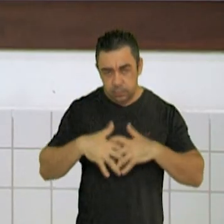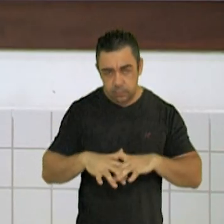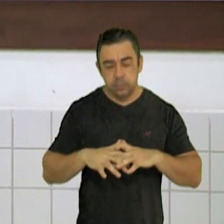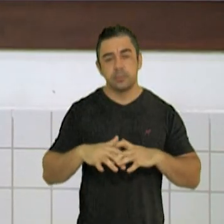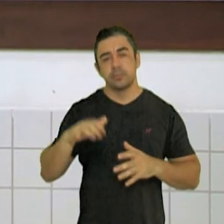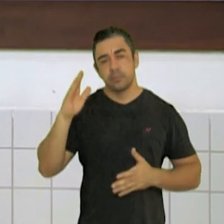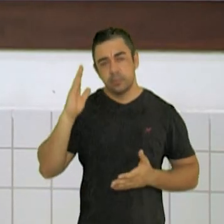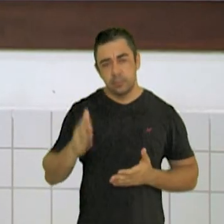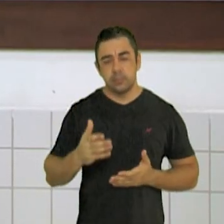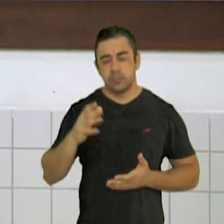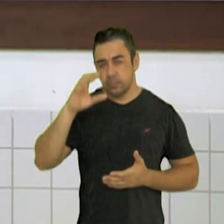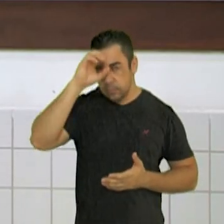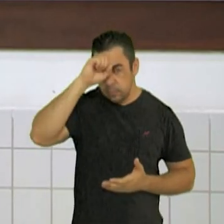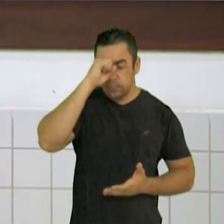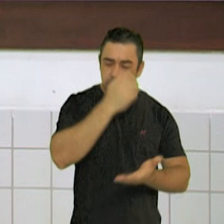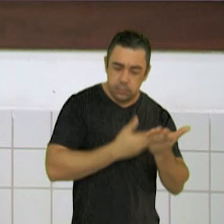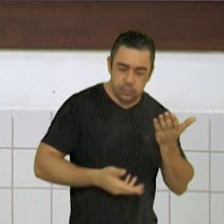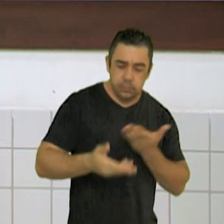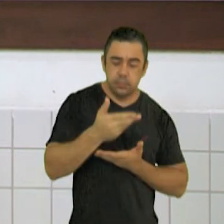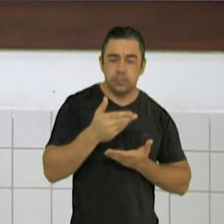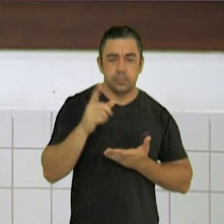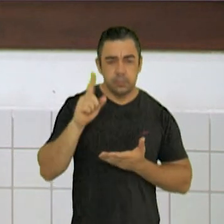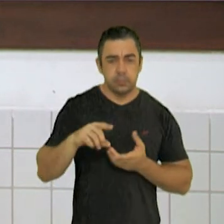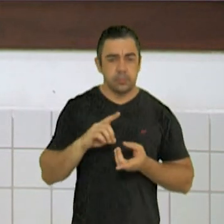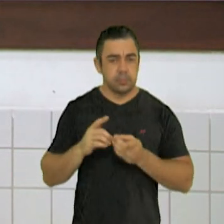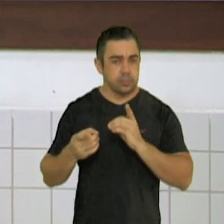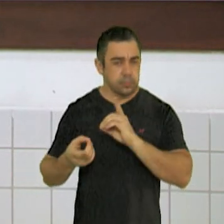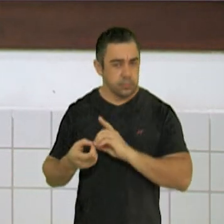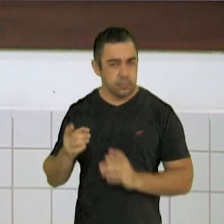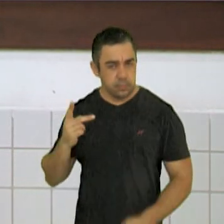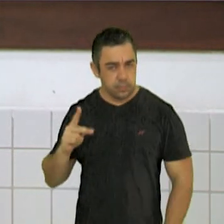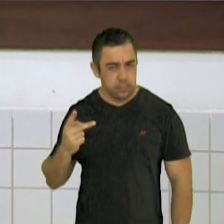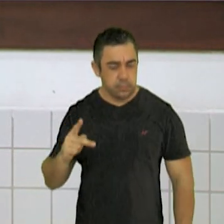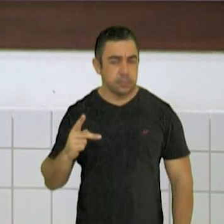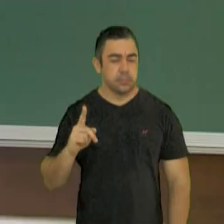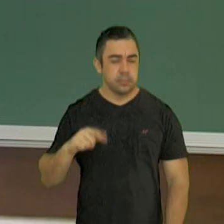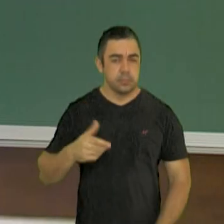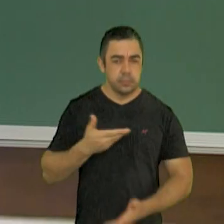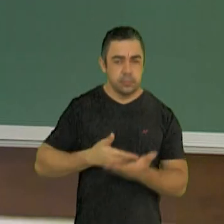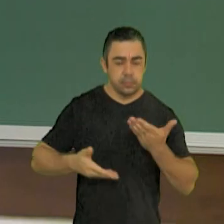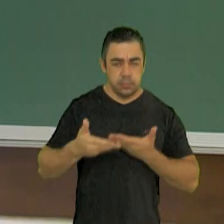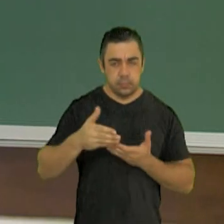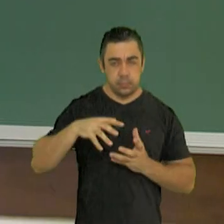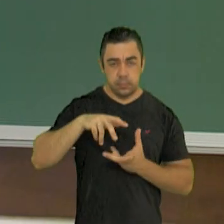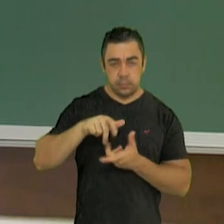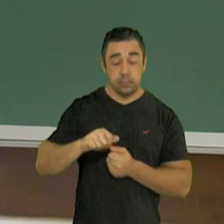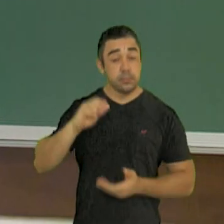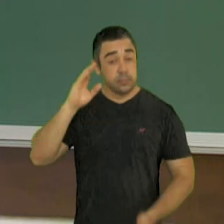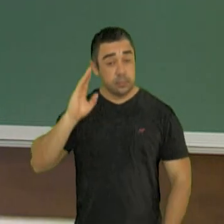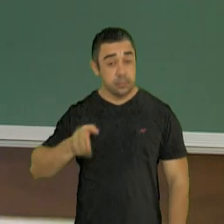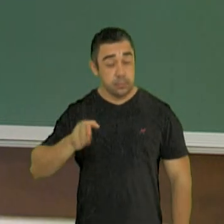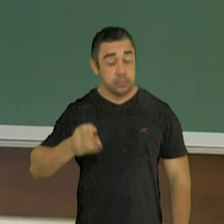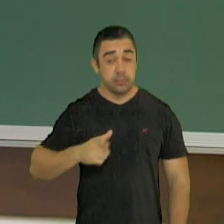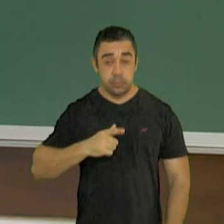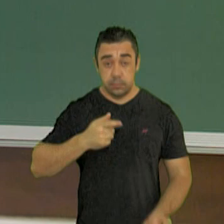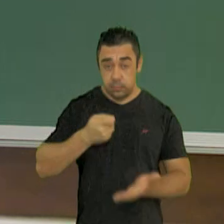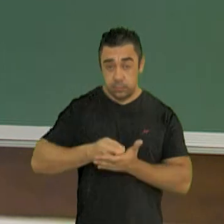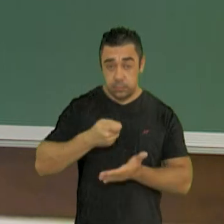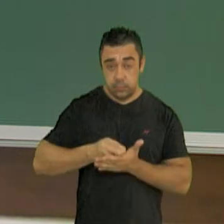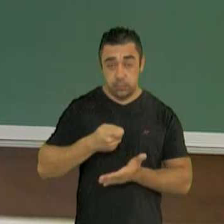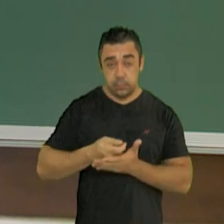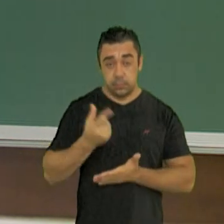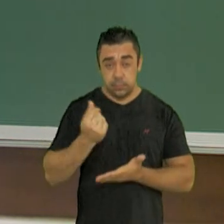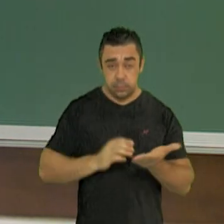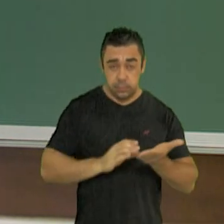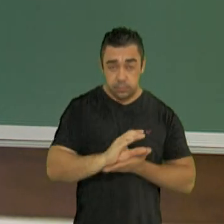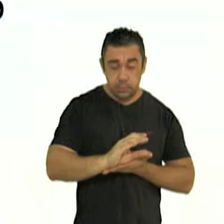estão aprendendo a barganhar, a entrar nessa dinâmica, né, do comércio mundial. Tanto que já estão exigindo, ó, fundos